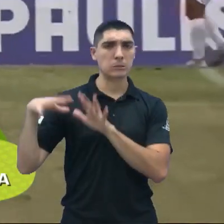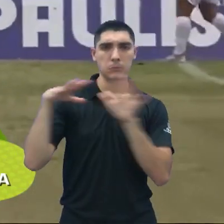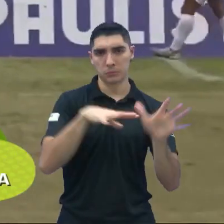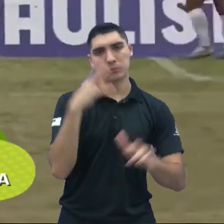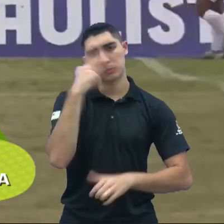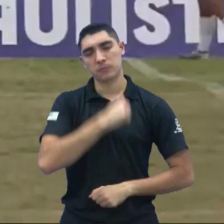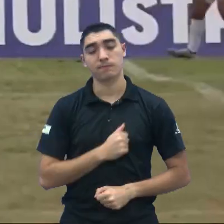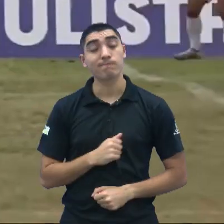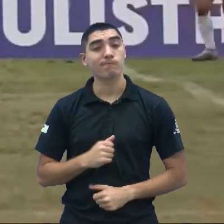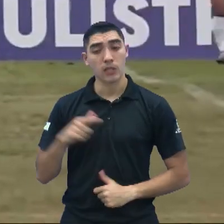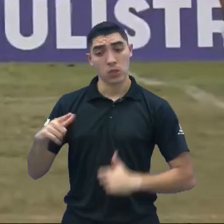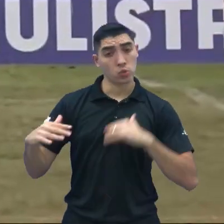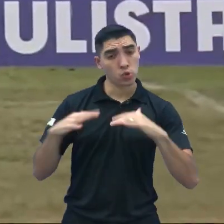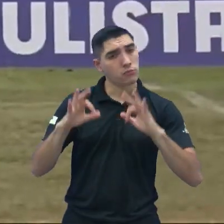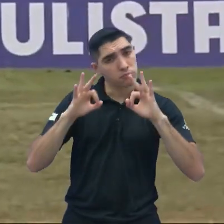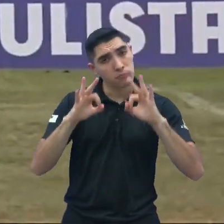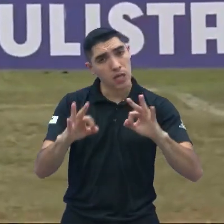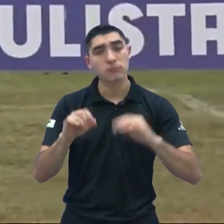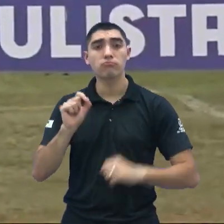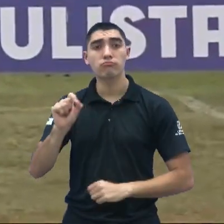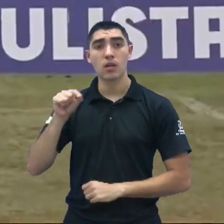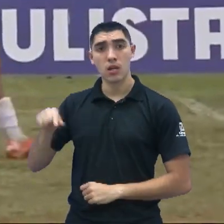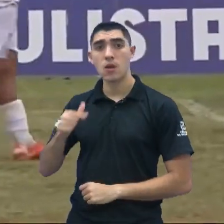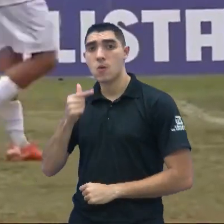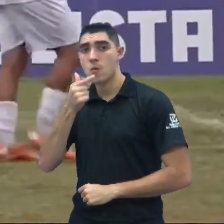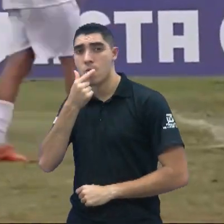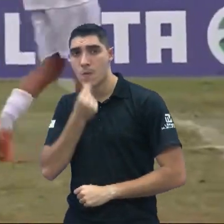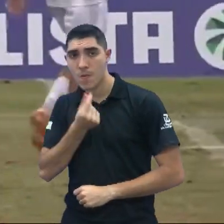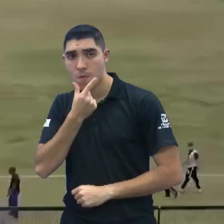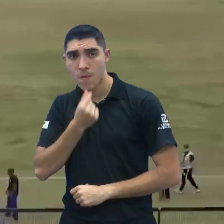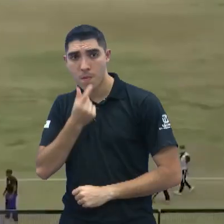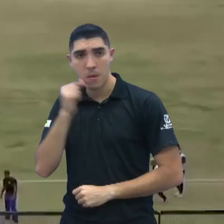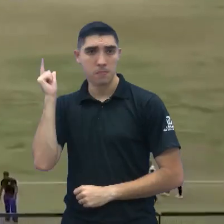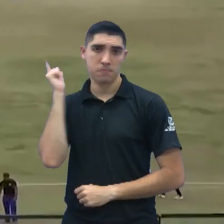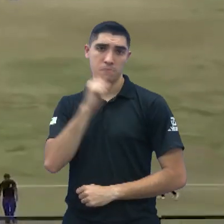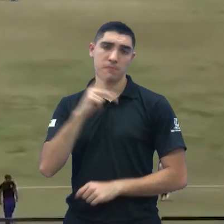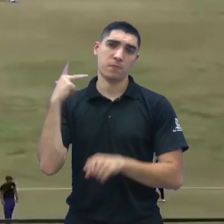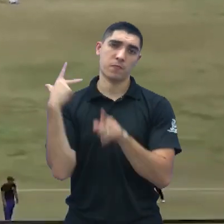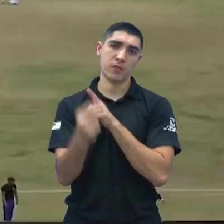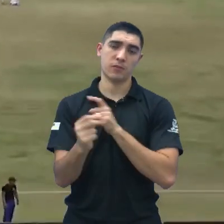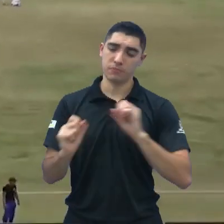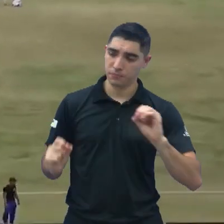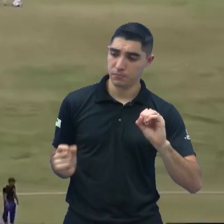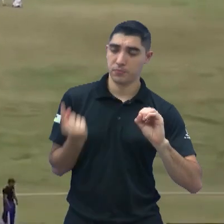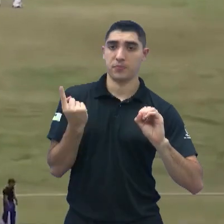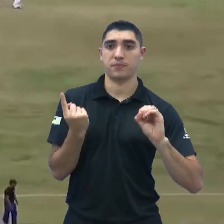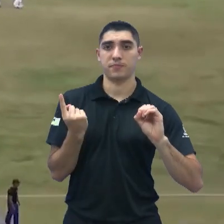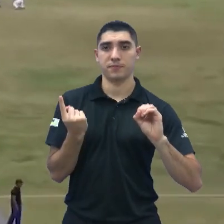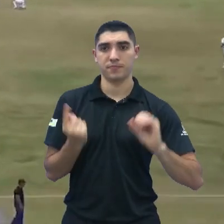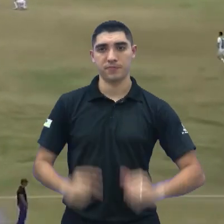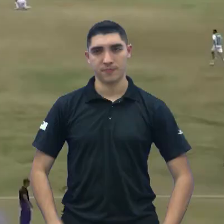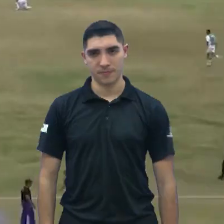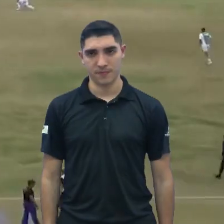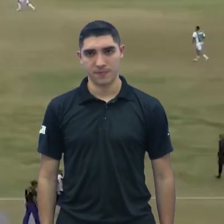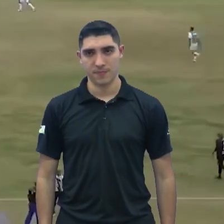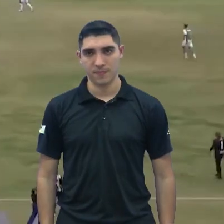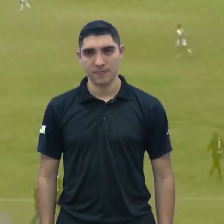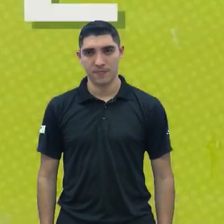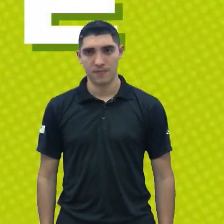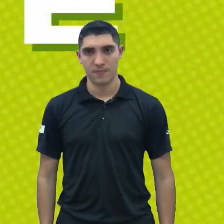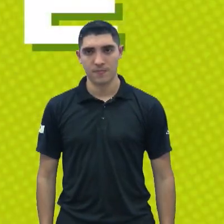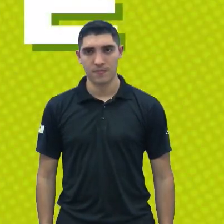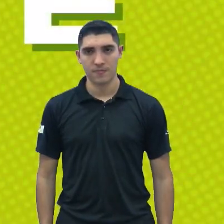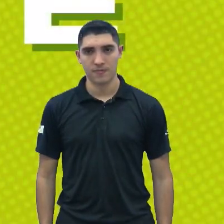jogo terminou mesmo assim. Final no estádio Palma Travassos em Ribeirão Preto, Comercial 1, São José 0.